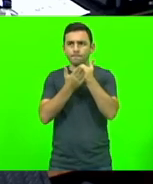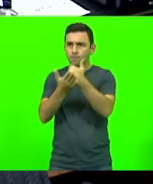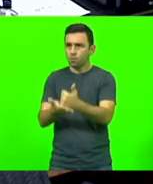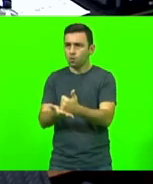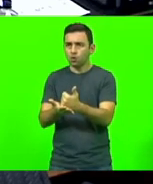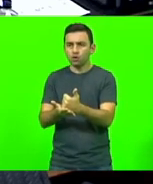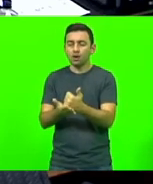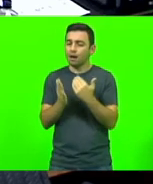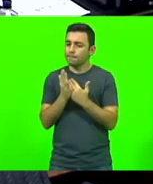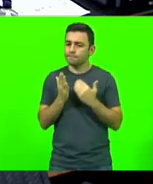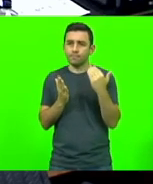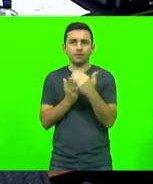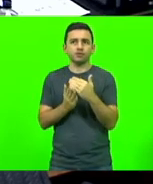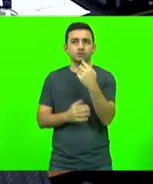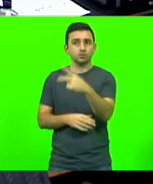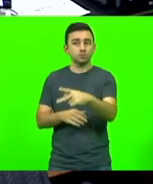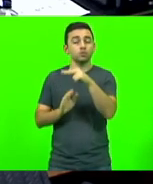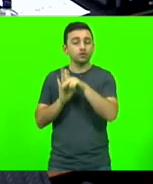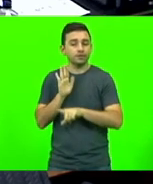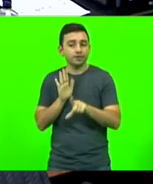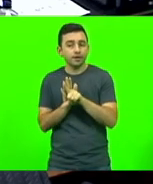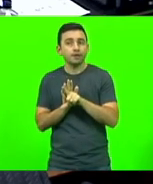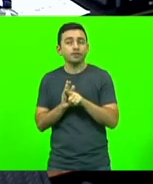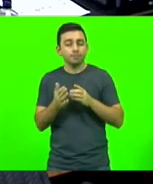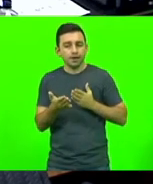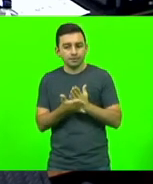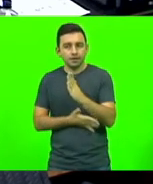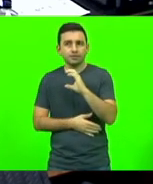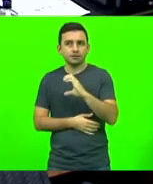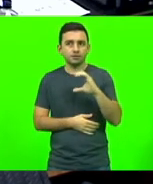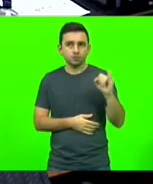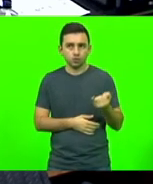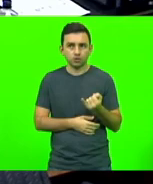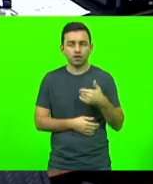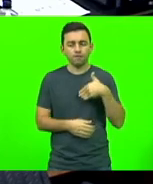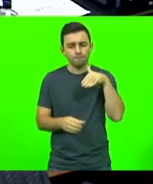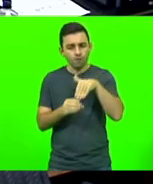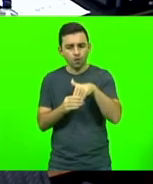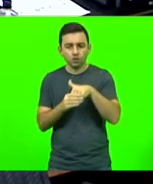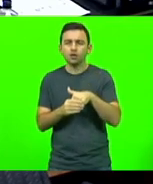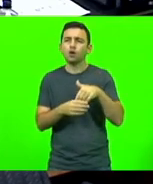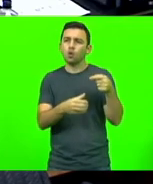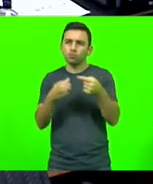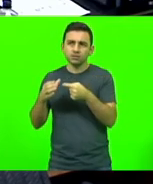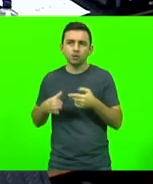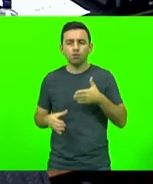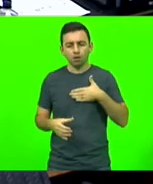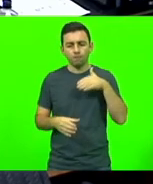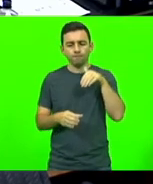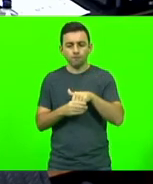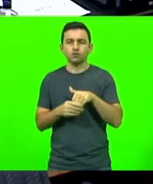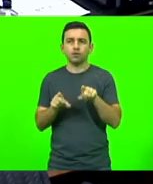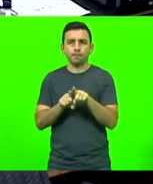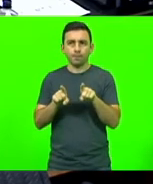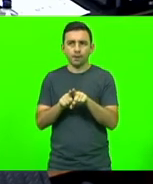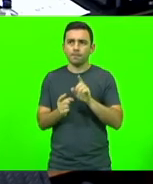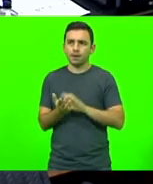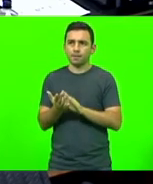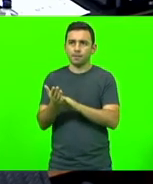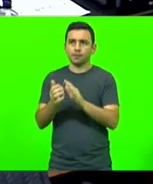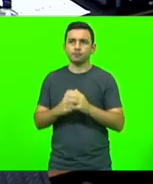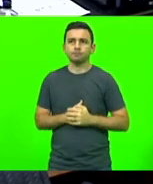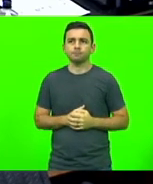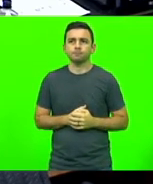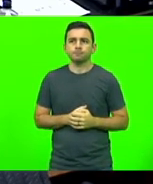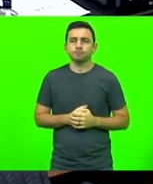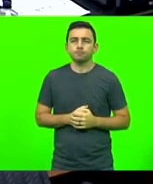seu projeto de lei. Quando passar na CCJ, vai ter o meu voto. Em todas as comissões onde eu estiver, vai ter meu voto e aqui no plenário também. Parabéns, deputado.